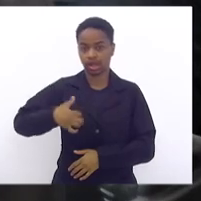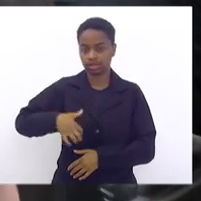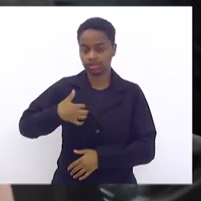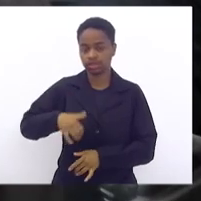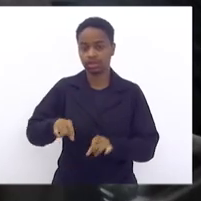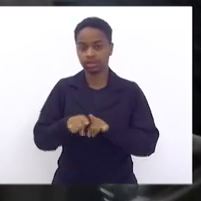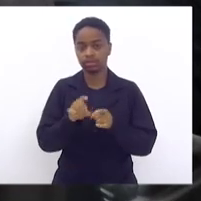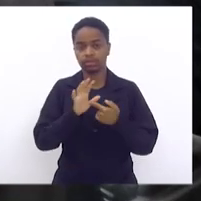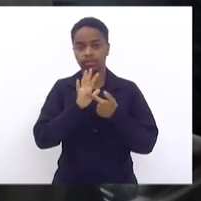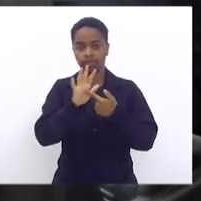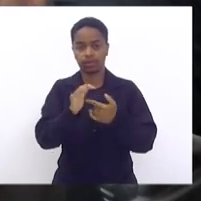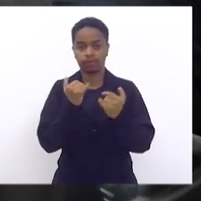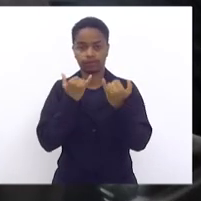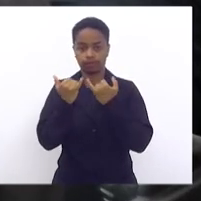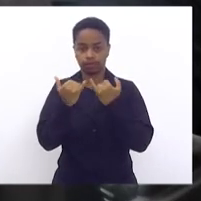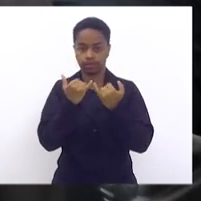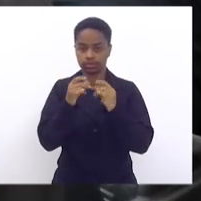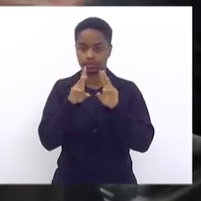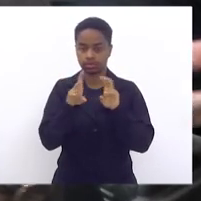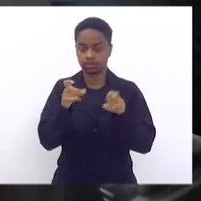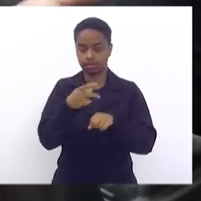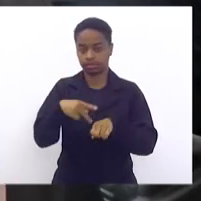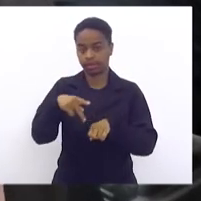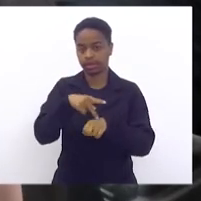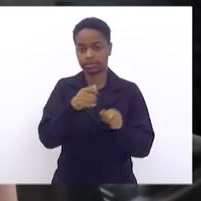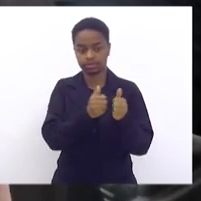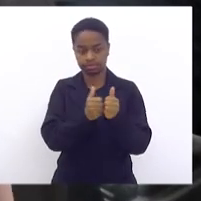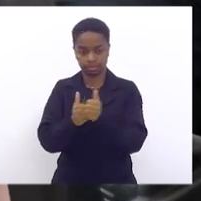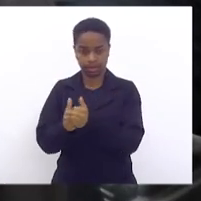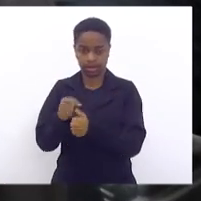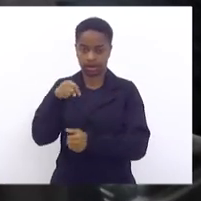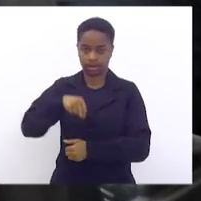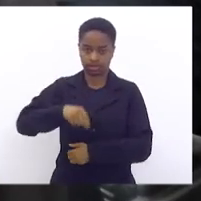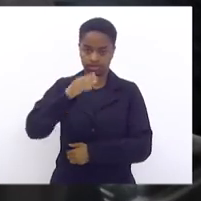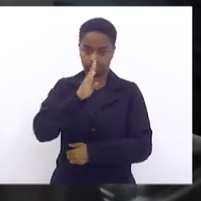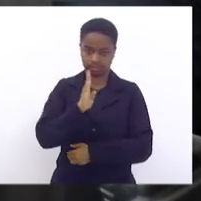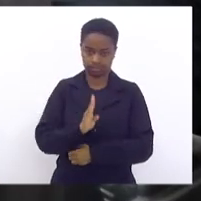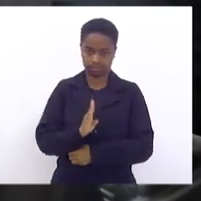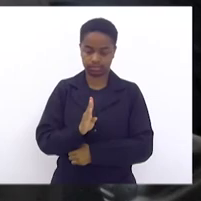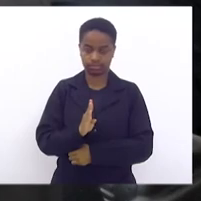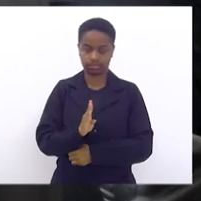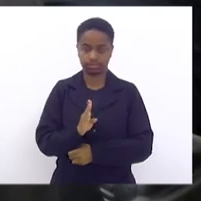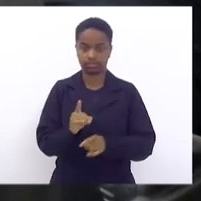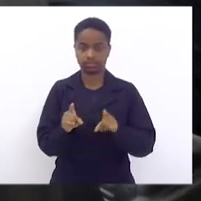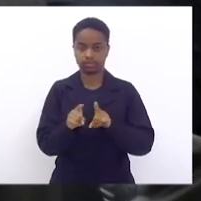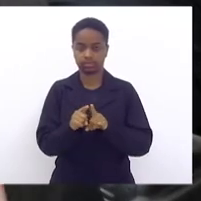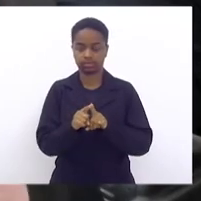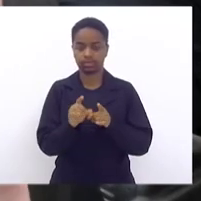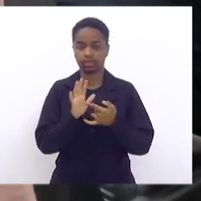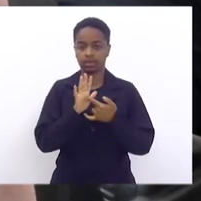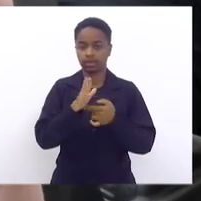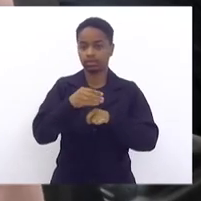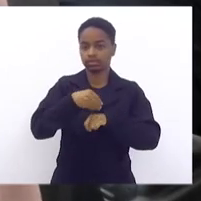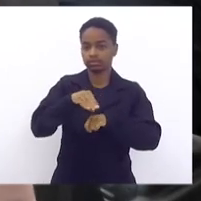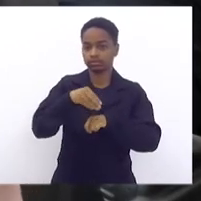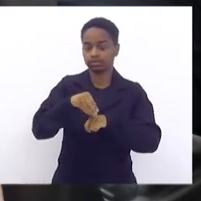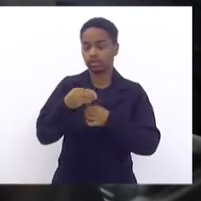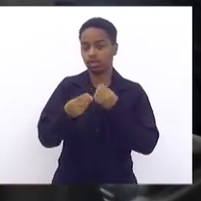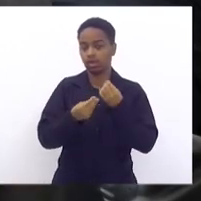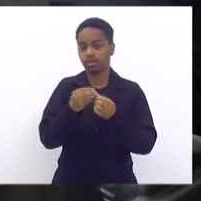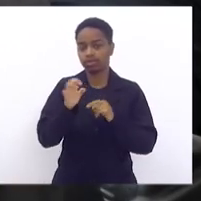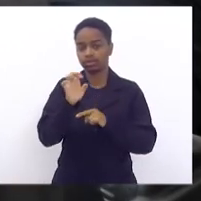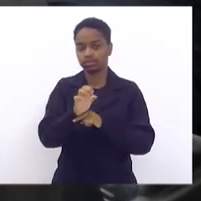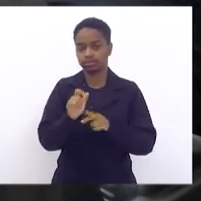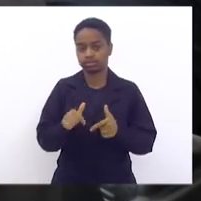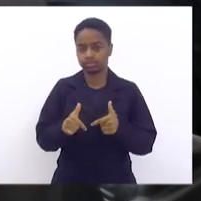trazer informes importantes de países, nossos países próximos, nossos aqui, traz recomendações para os estados,